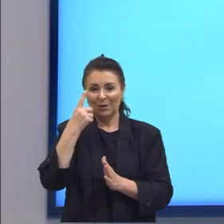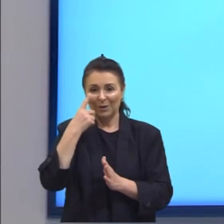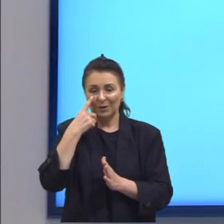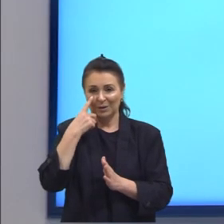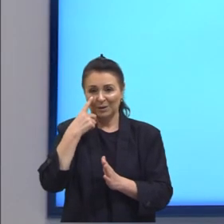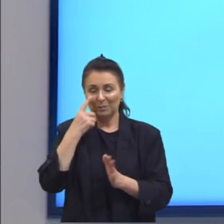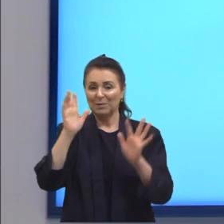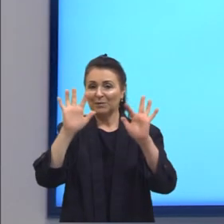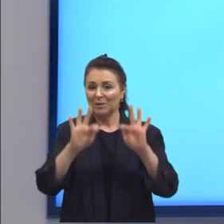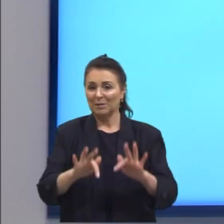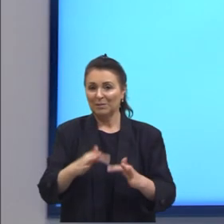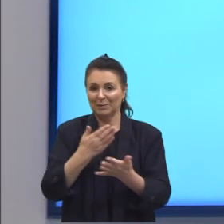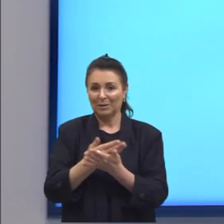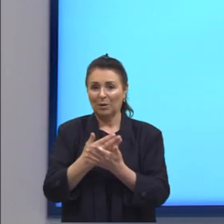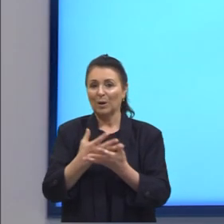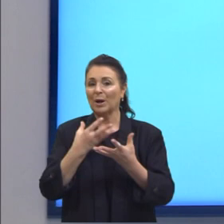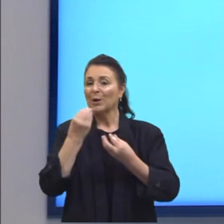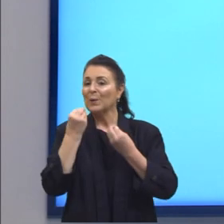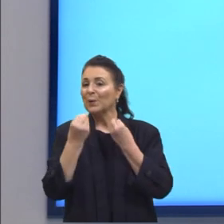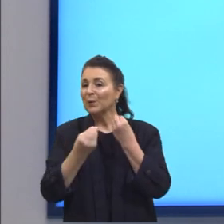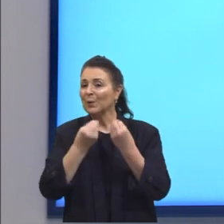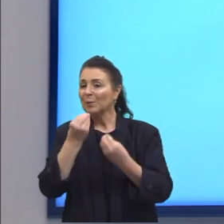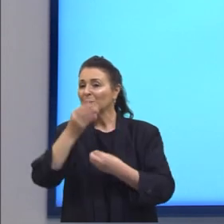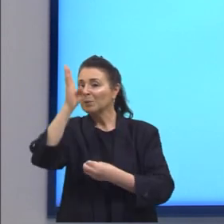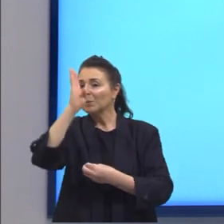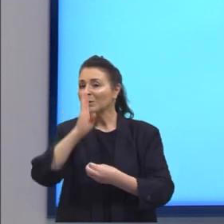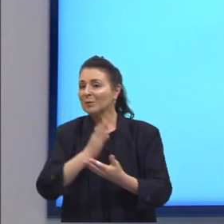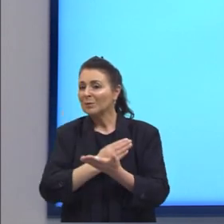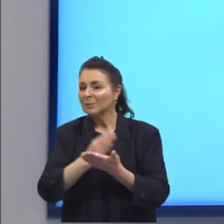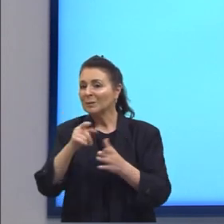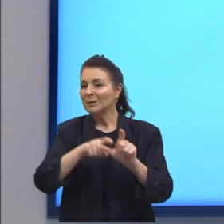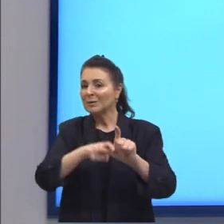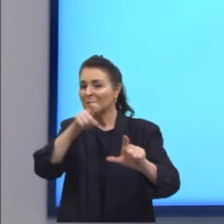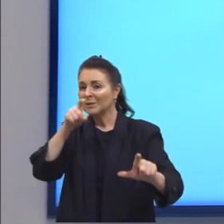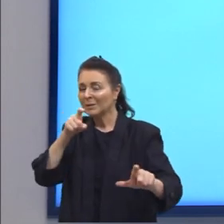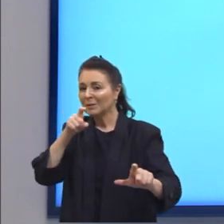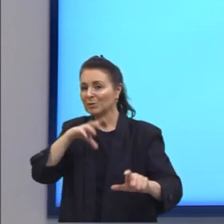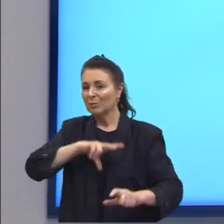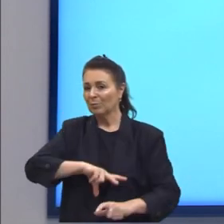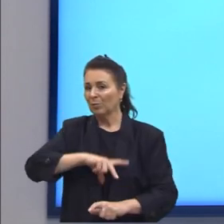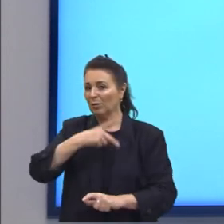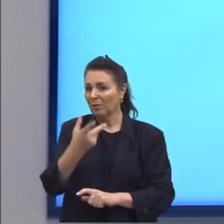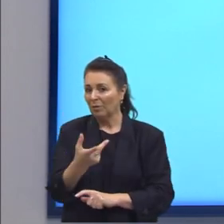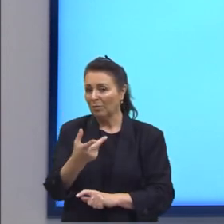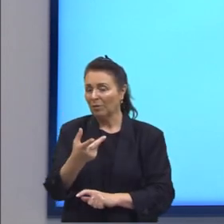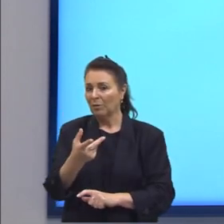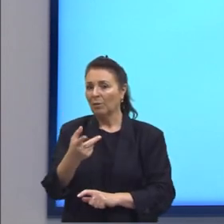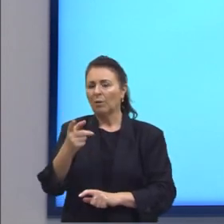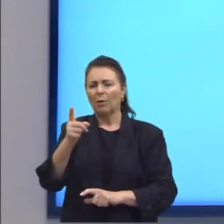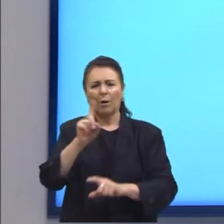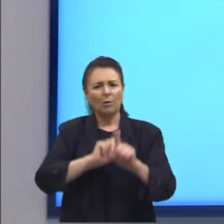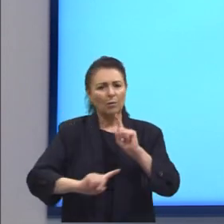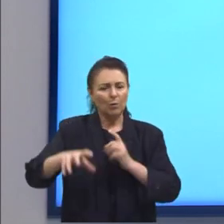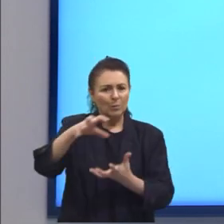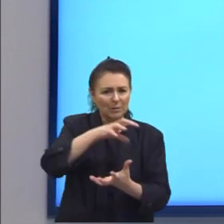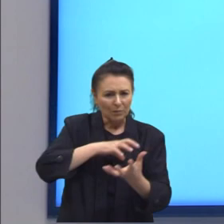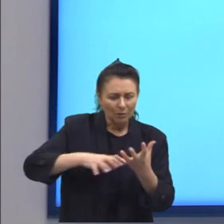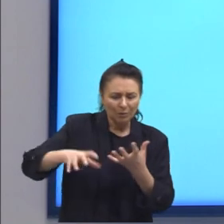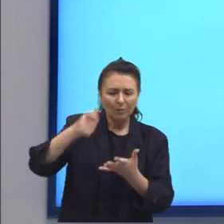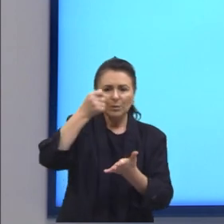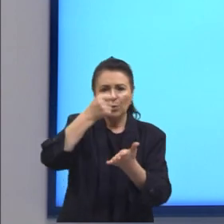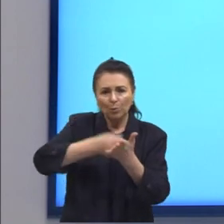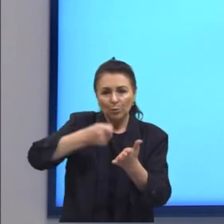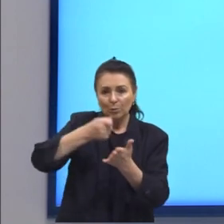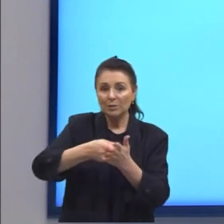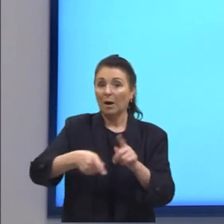para fechar né como o Brasil se tornou Independente de Portugal foi com algumas revoltas foi com algumas lutas mas também